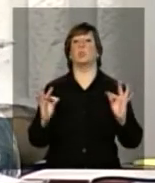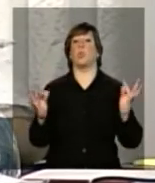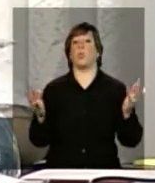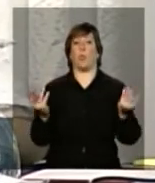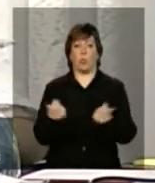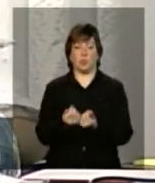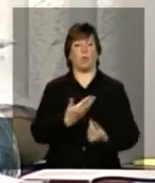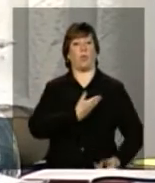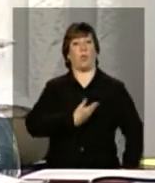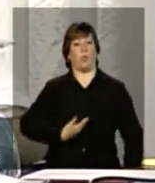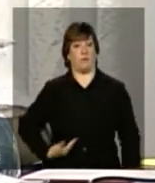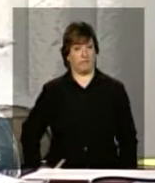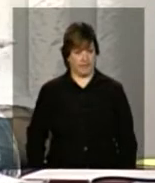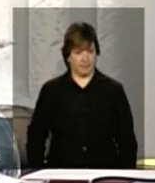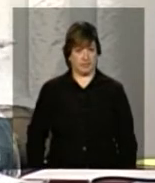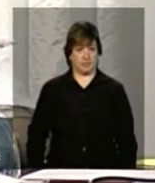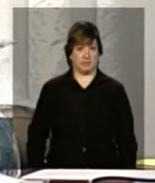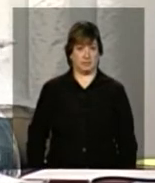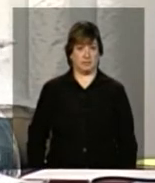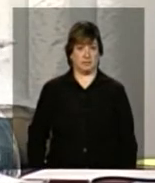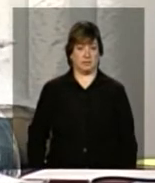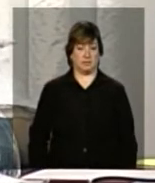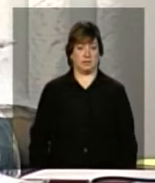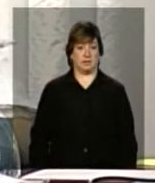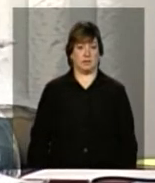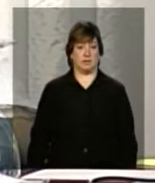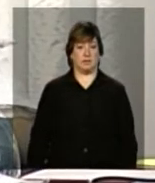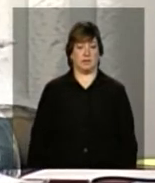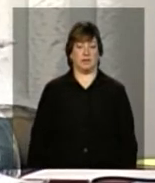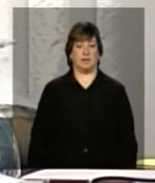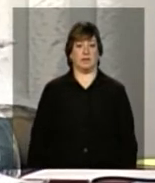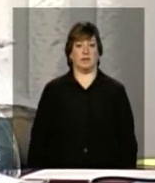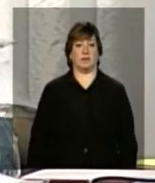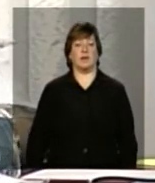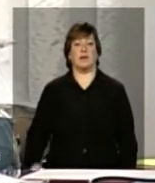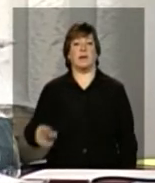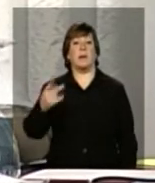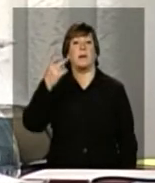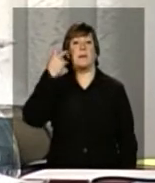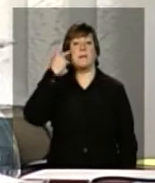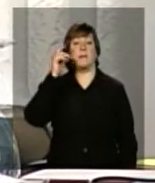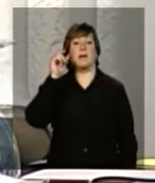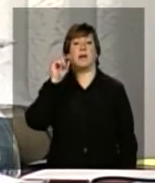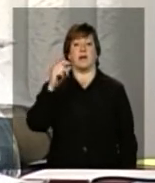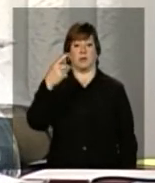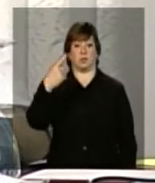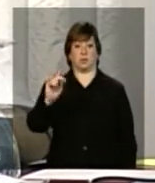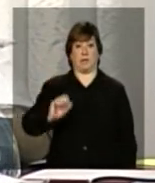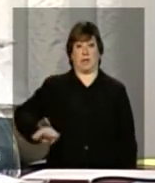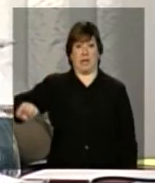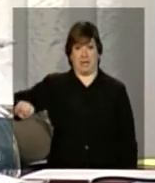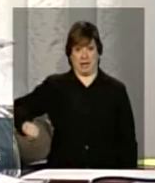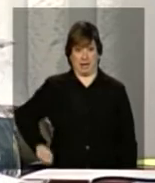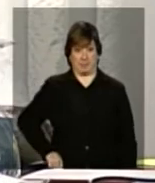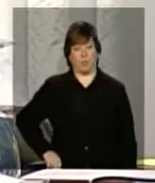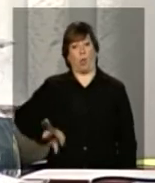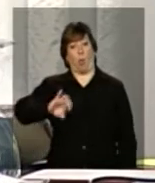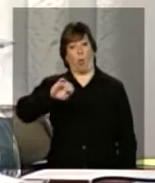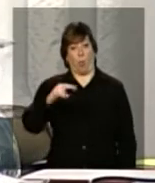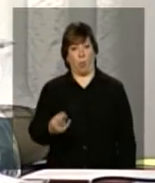todos os governos, e para que, através das suas embaixadas ou chancelarias,